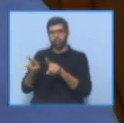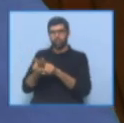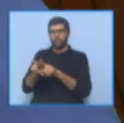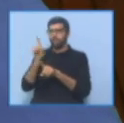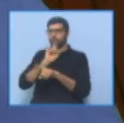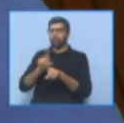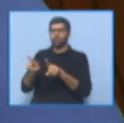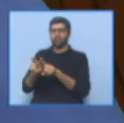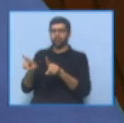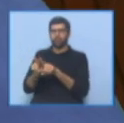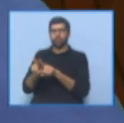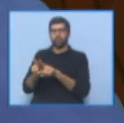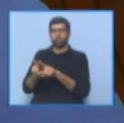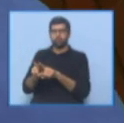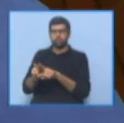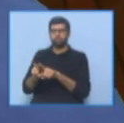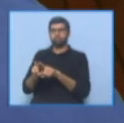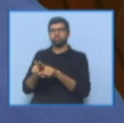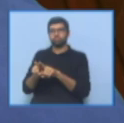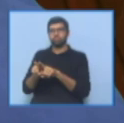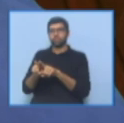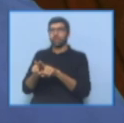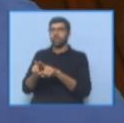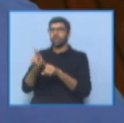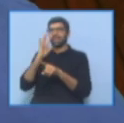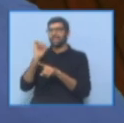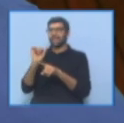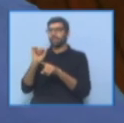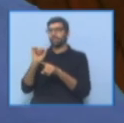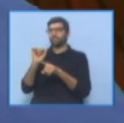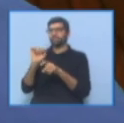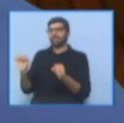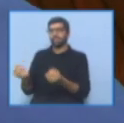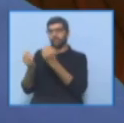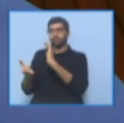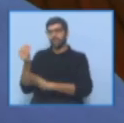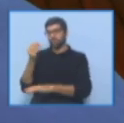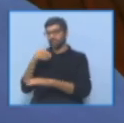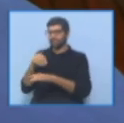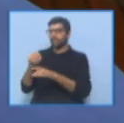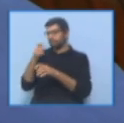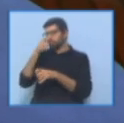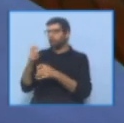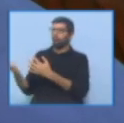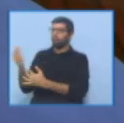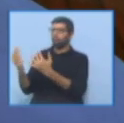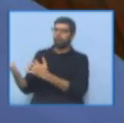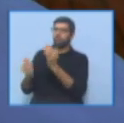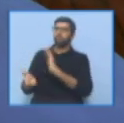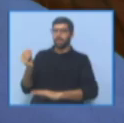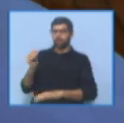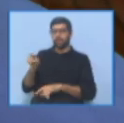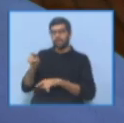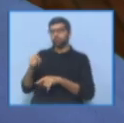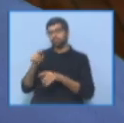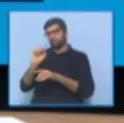poderia significar, que era possível tentar mais vezes que os refugiados seriam acolhidos. De facto, há essa